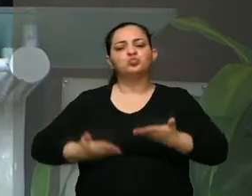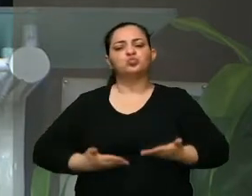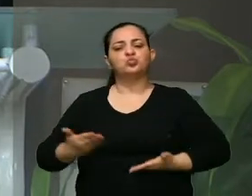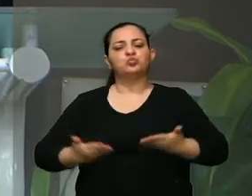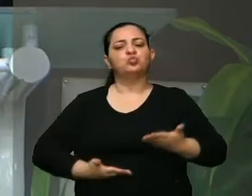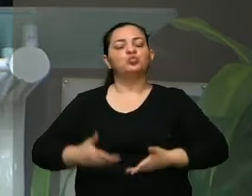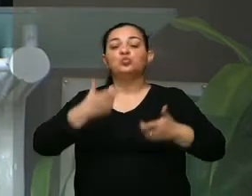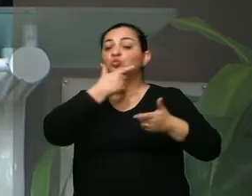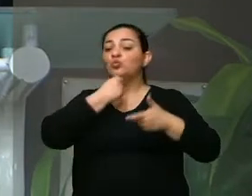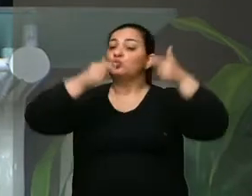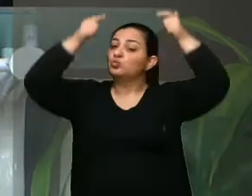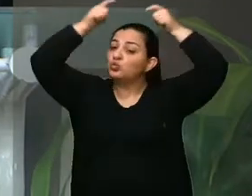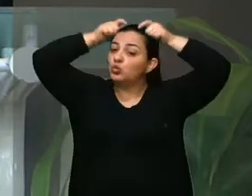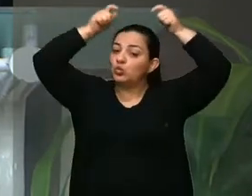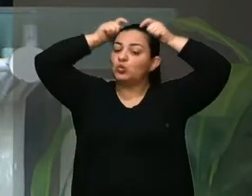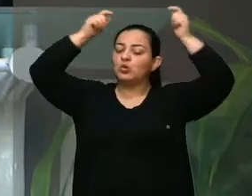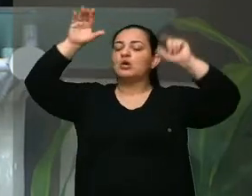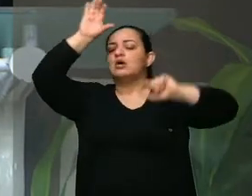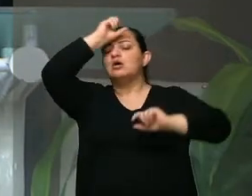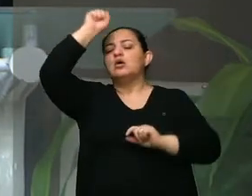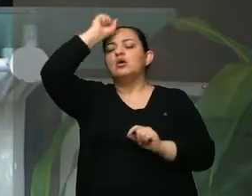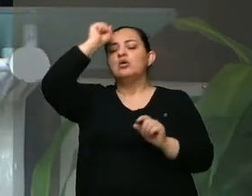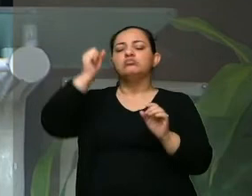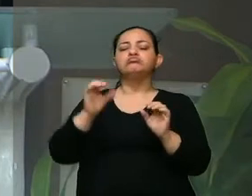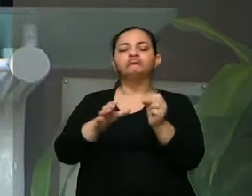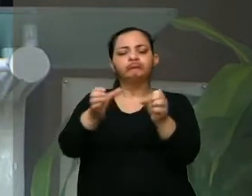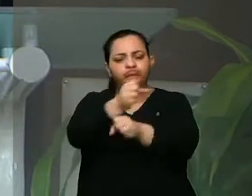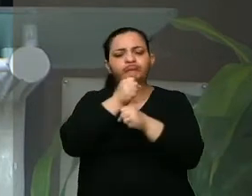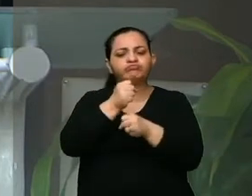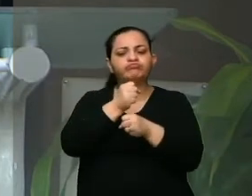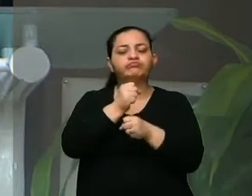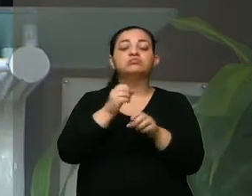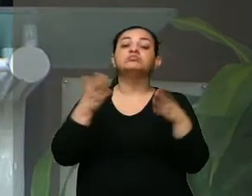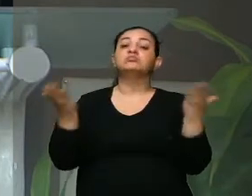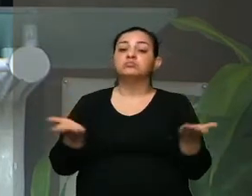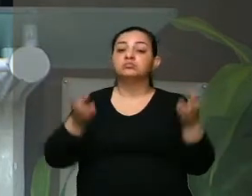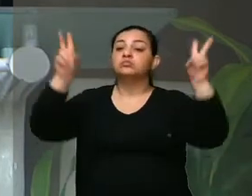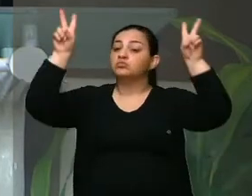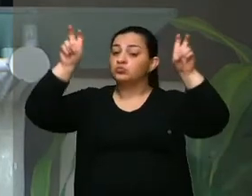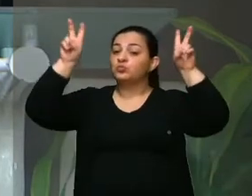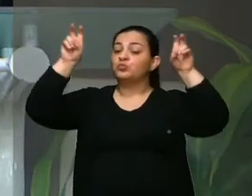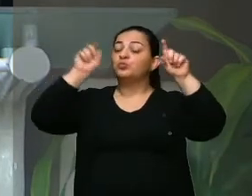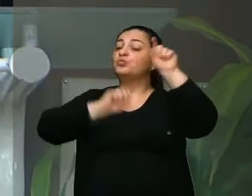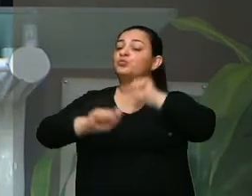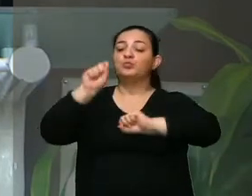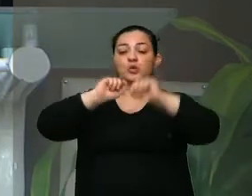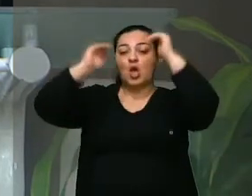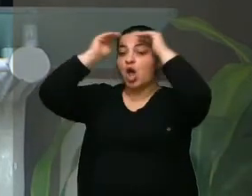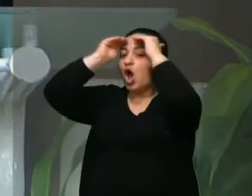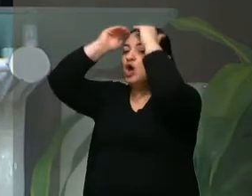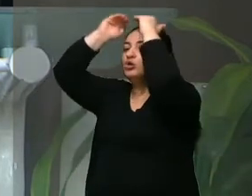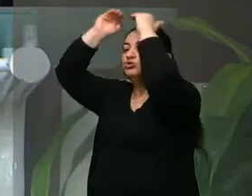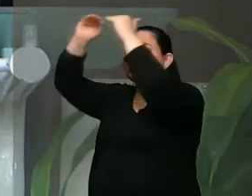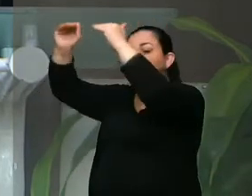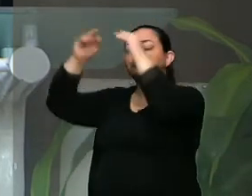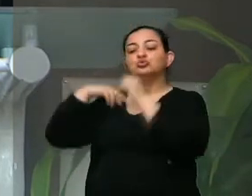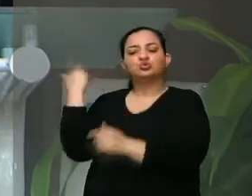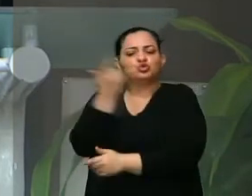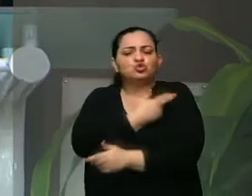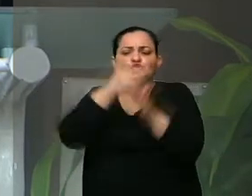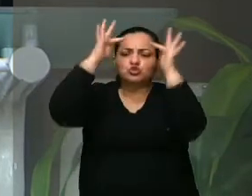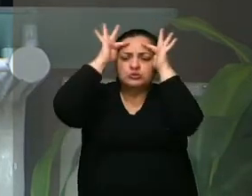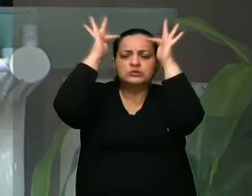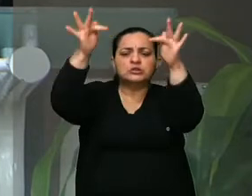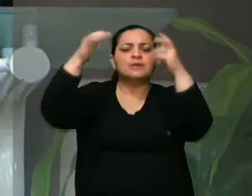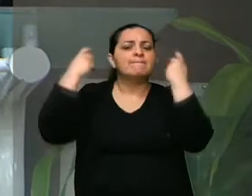com aquilo que ela aprendeu tão o tema é obediência vamos ser fiel